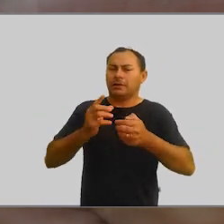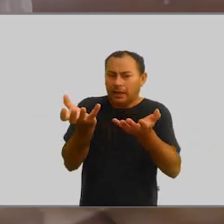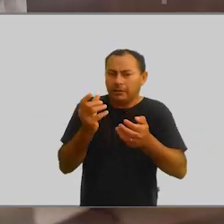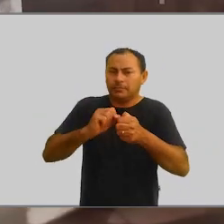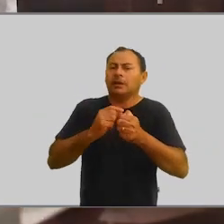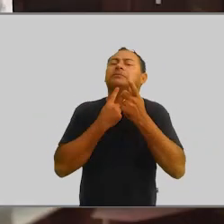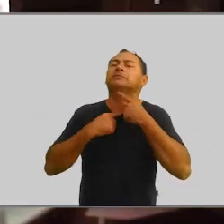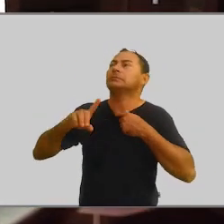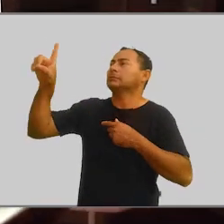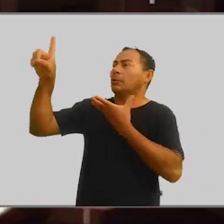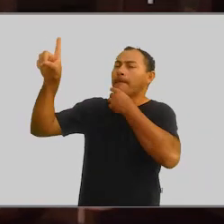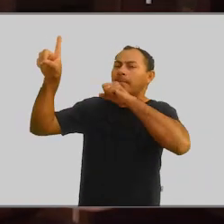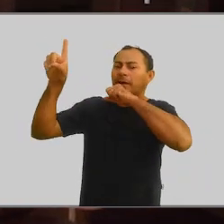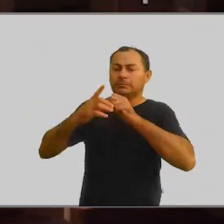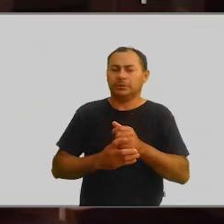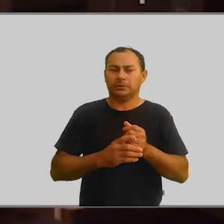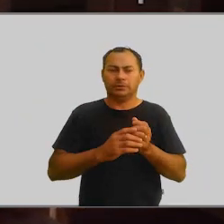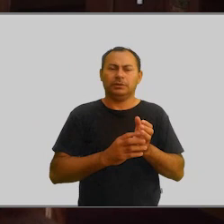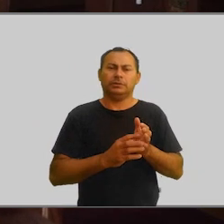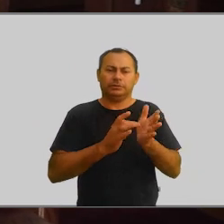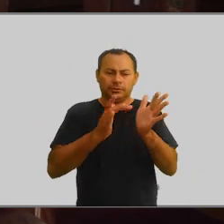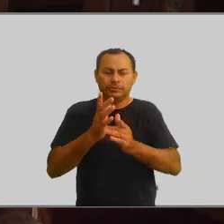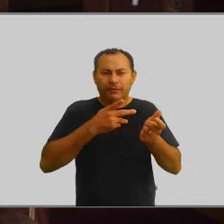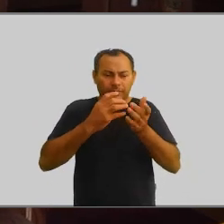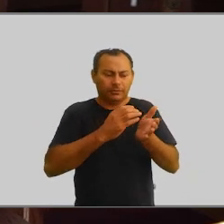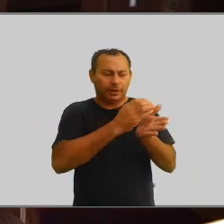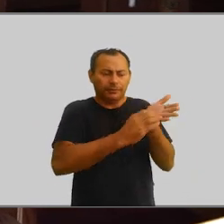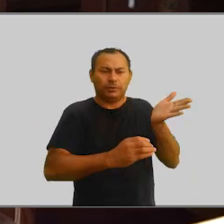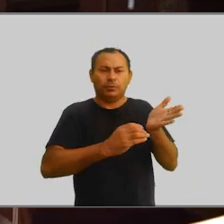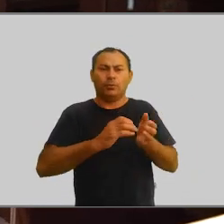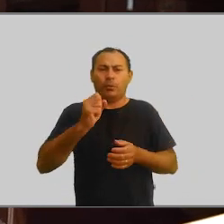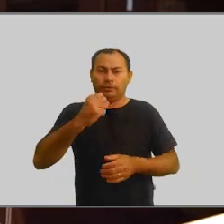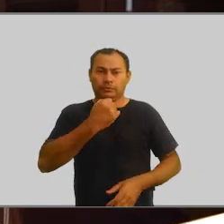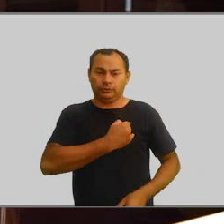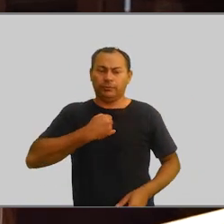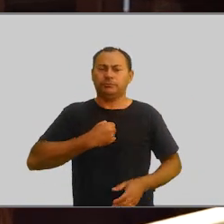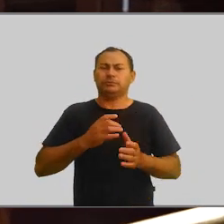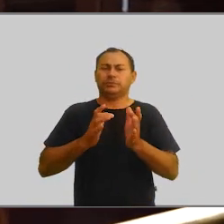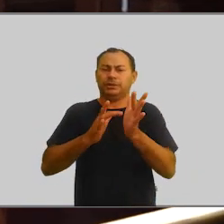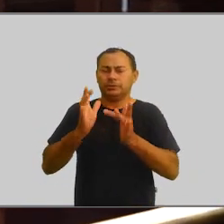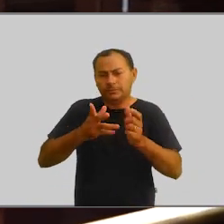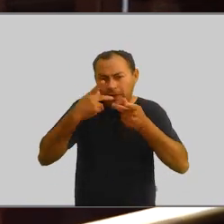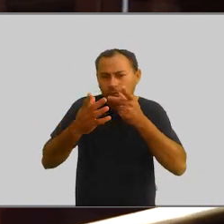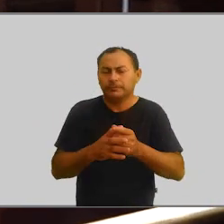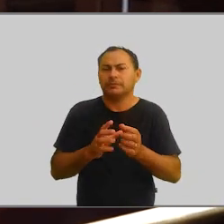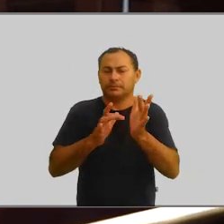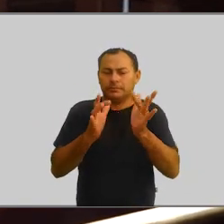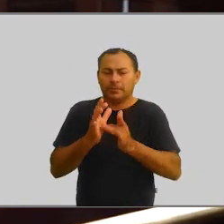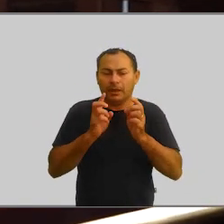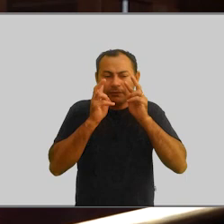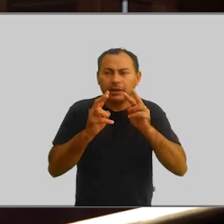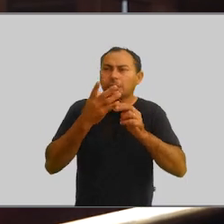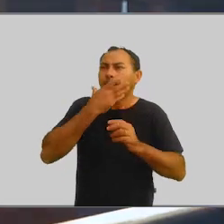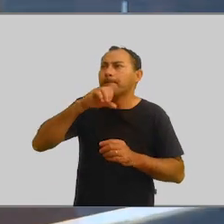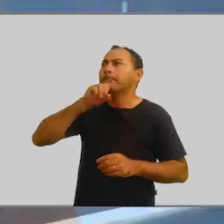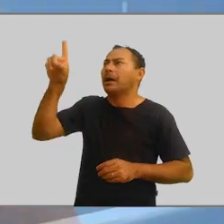Pai. Foi o que Jesus disse no capítulo 8 de João. Este foi o jugo que Jesus usou. Ele se submeteu ao